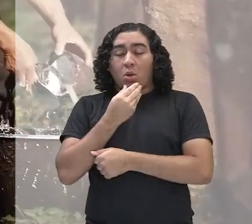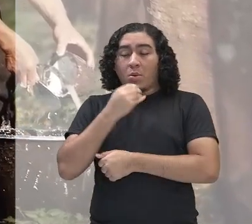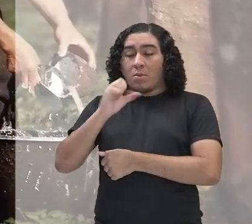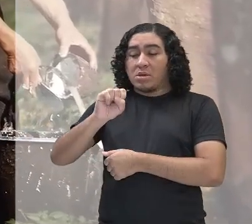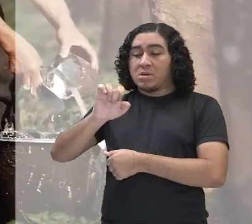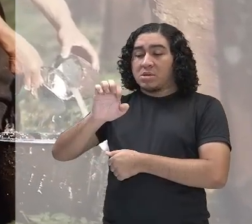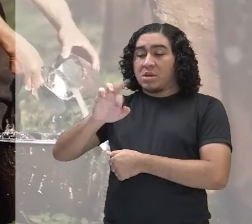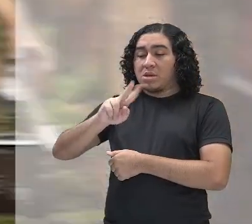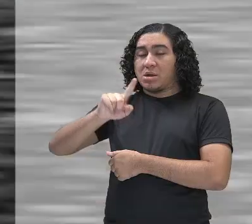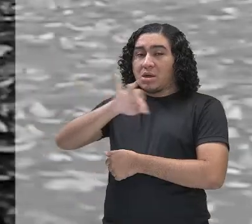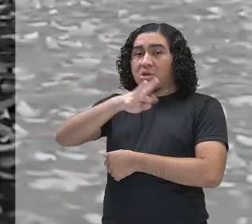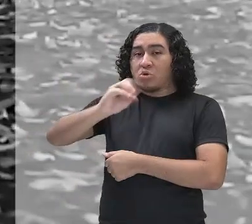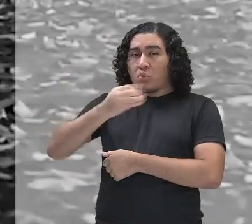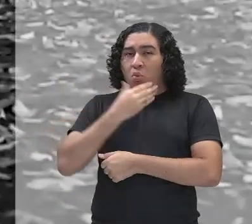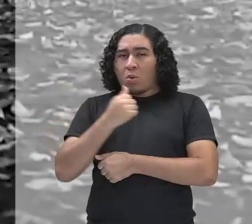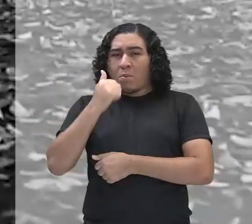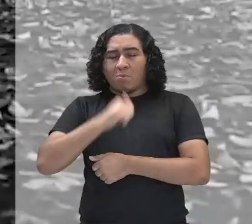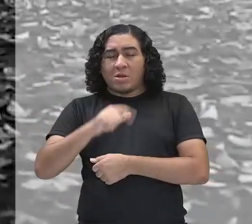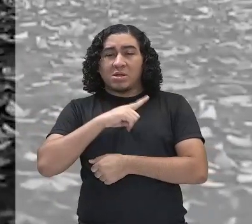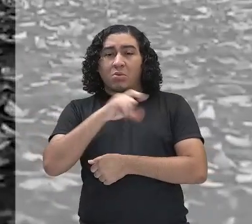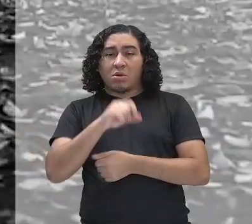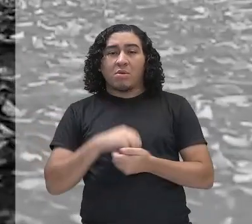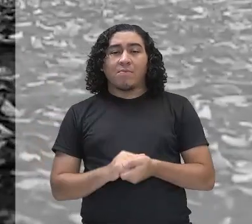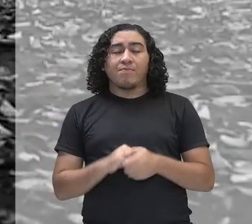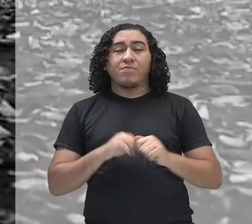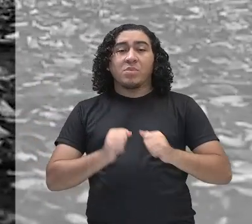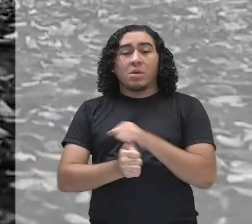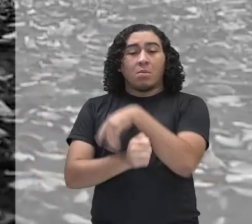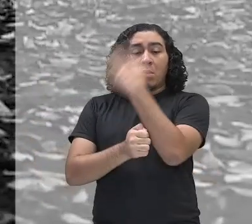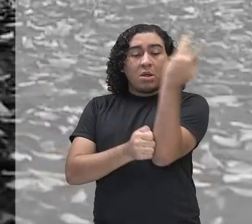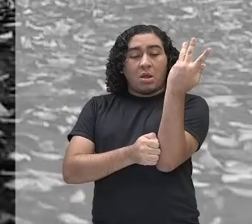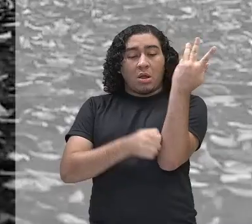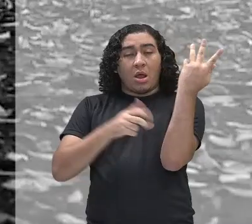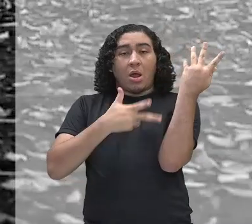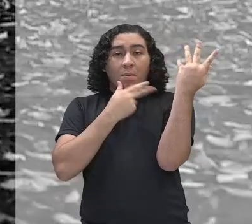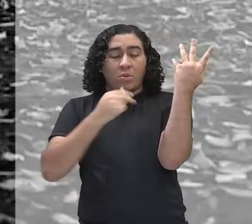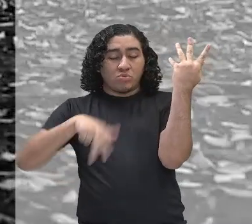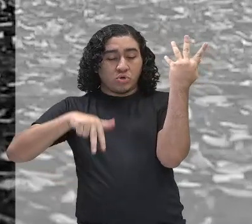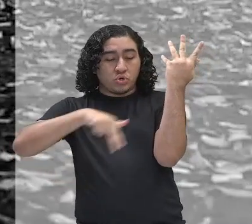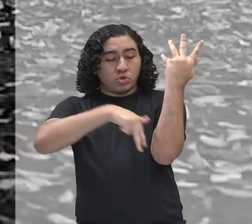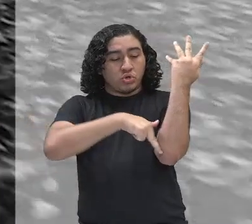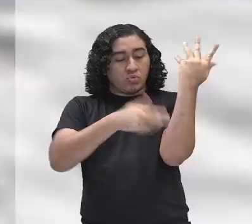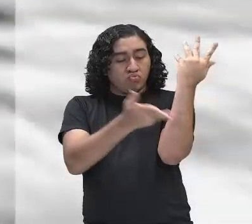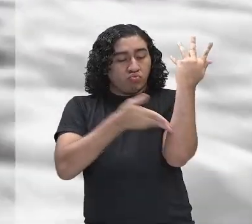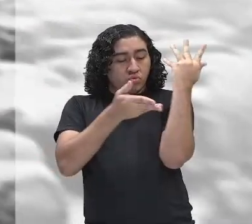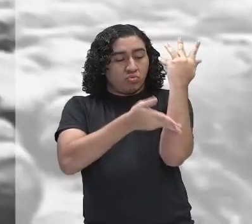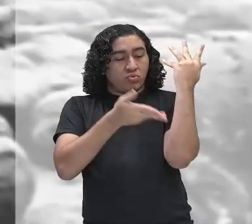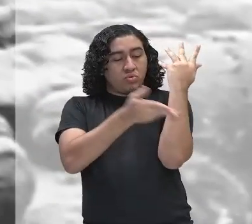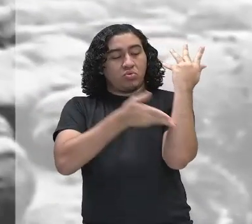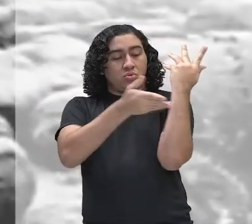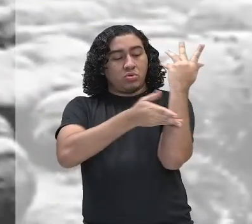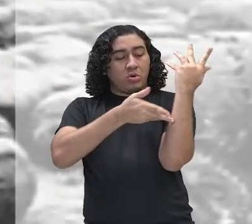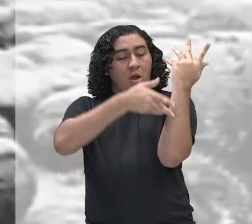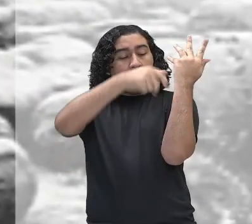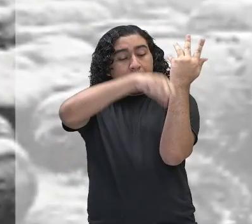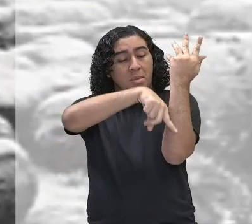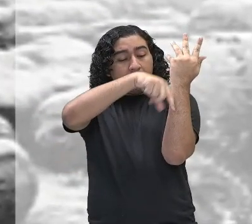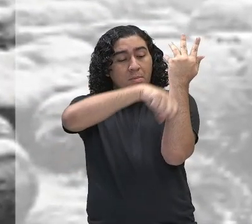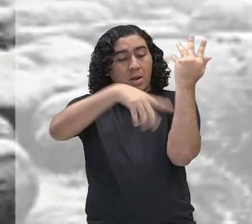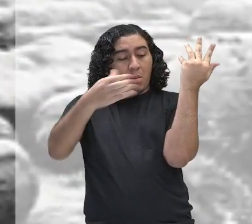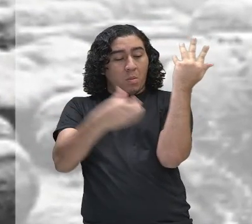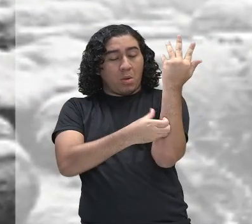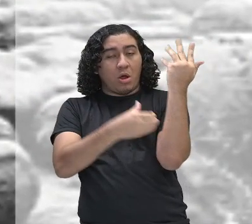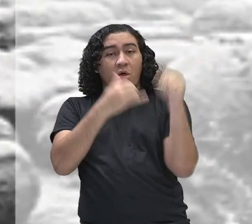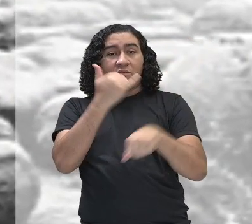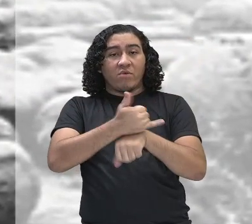se embrenha nas matas para extrair o látex da seringueira. E essa relação